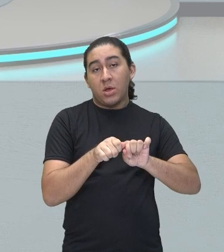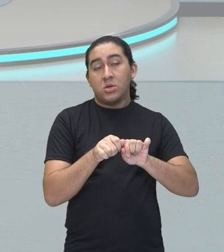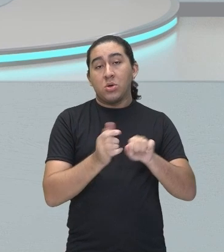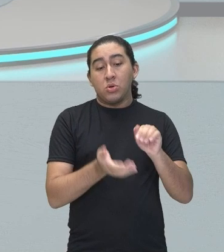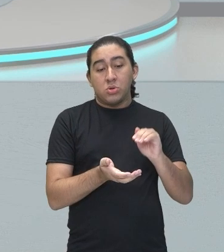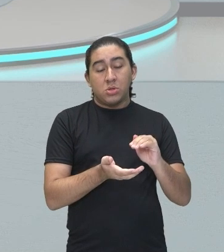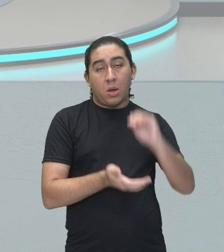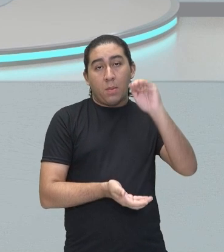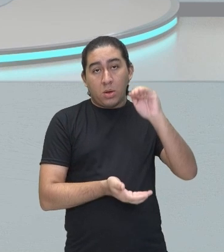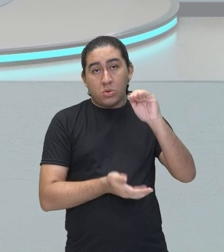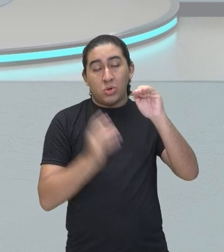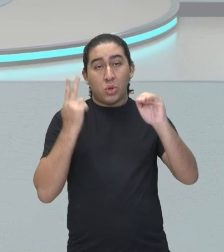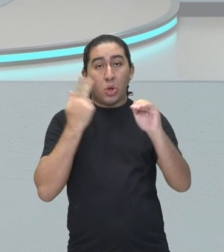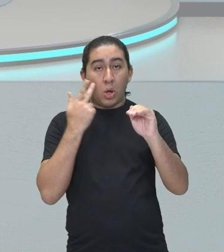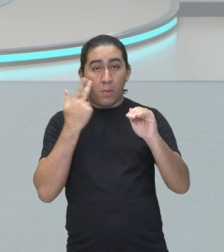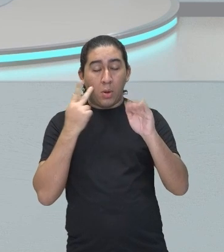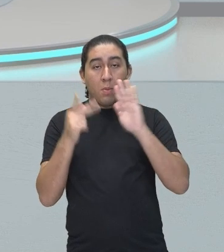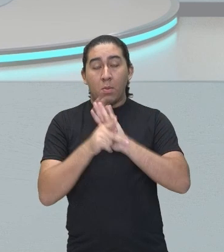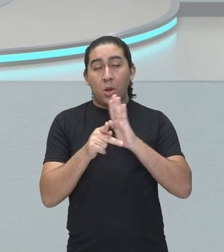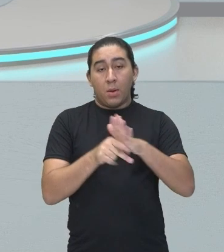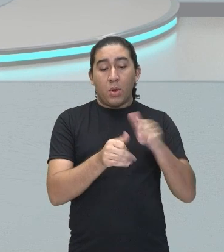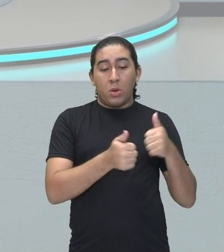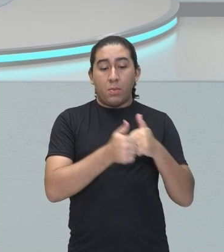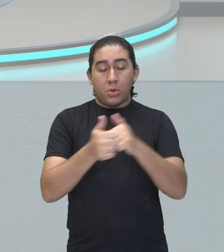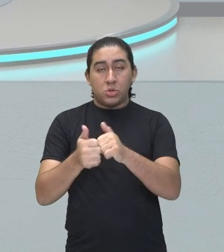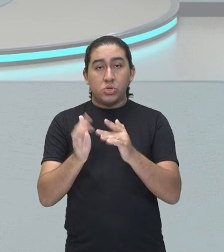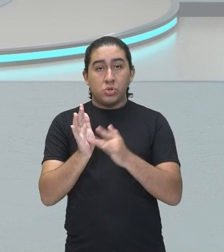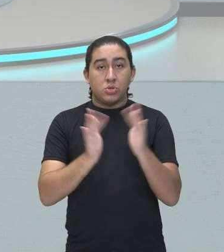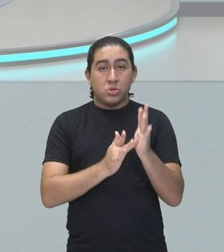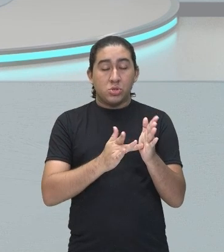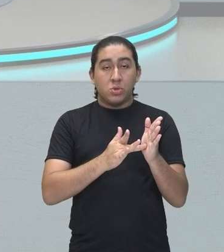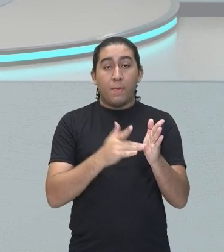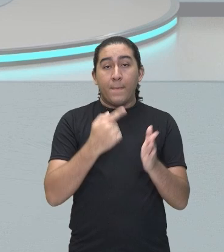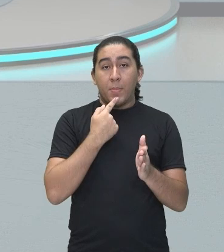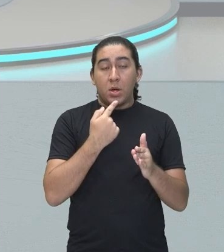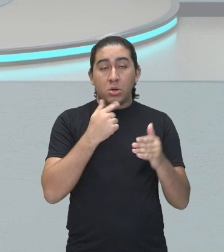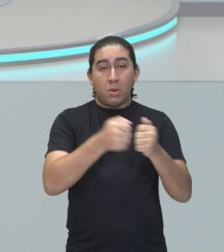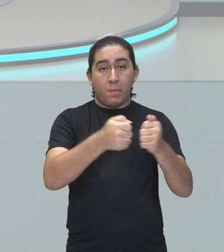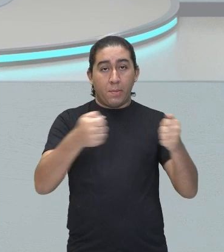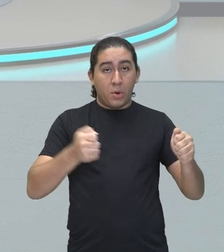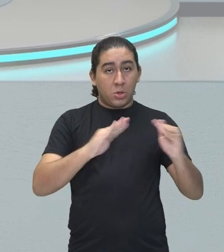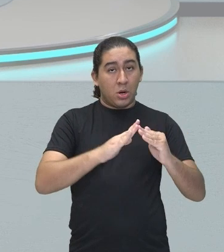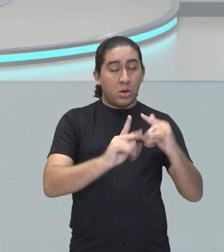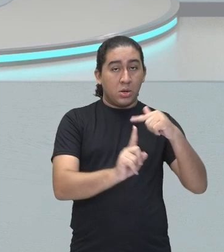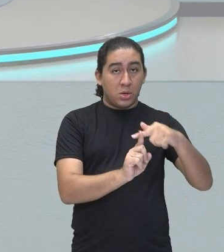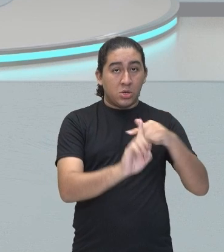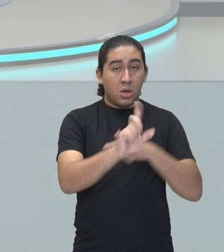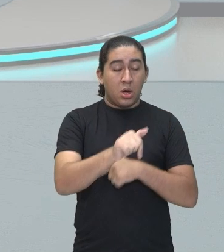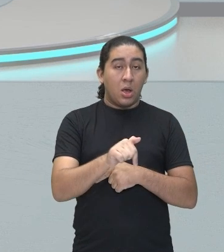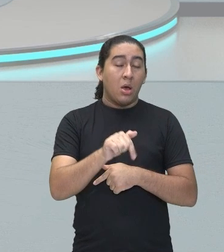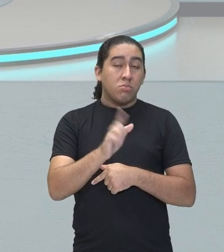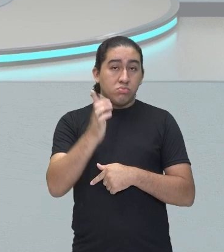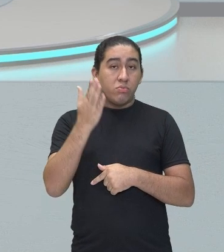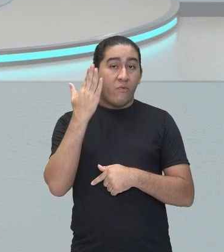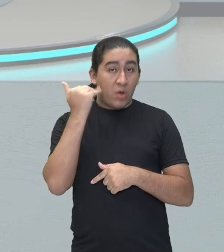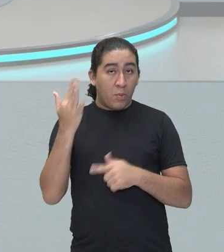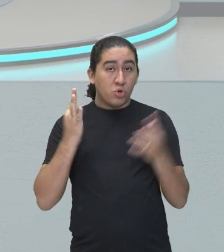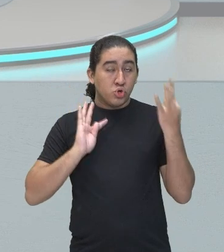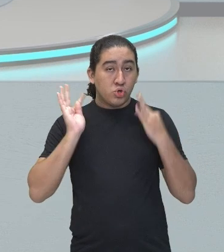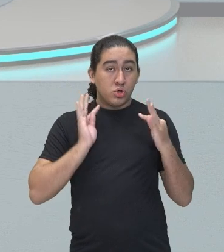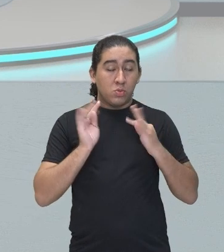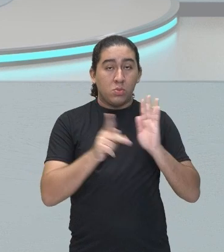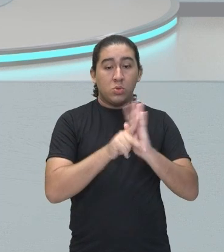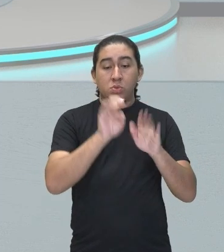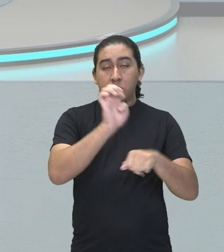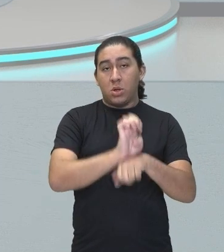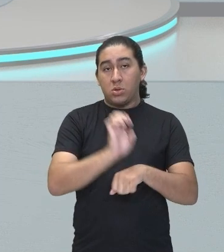12 apóstolos de Jesus Cristo na entrada de uma das igrejas. Então, é um ponto turístico muito famoso em Minas